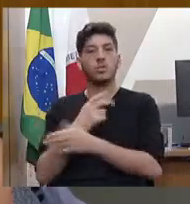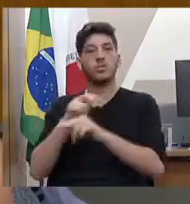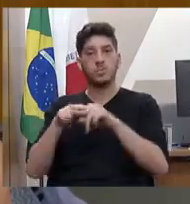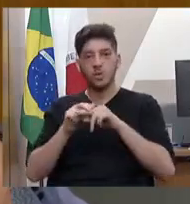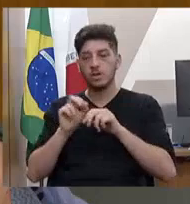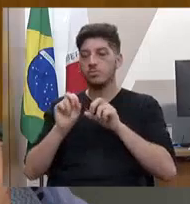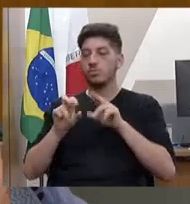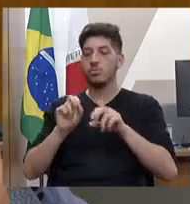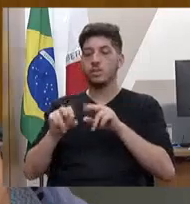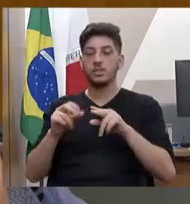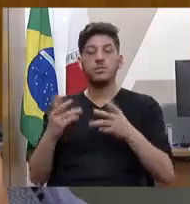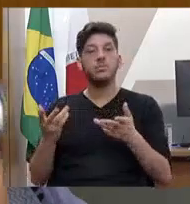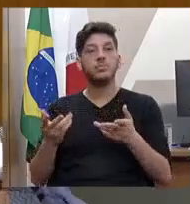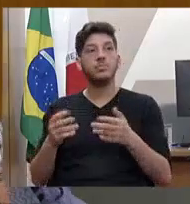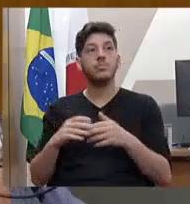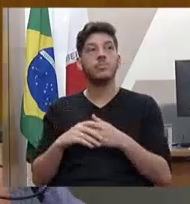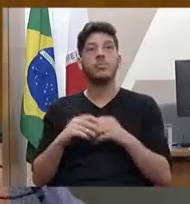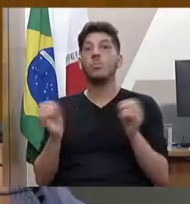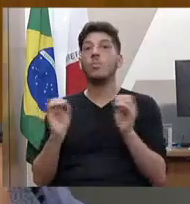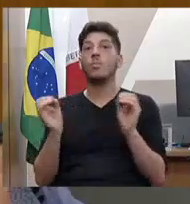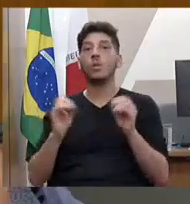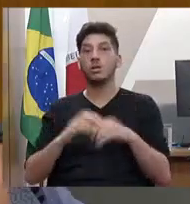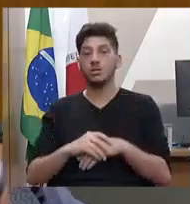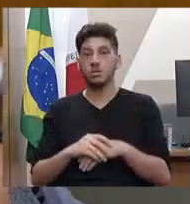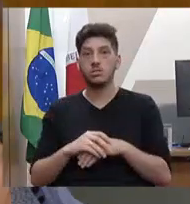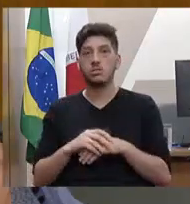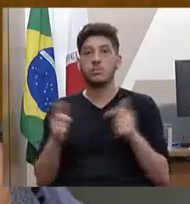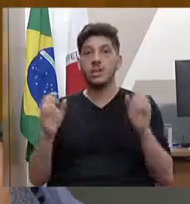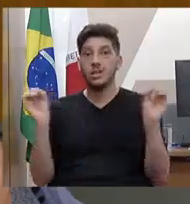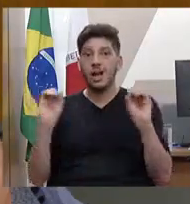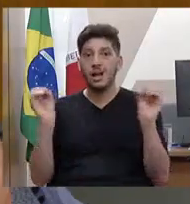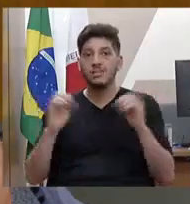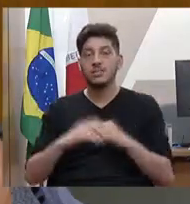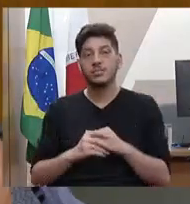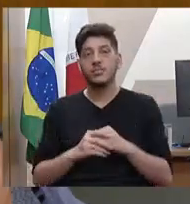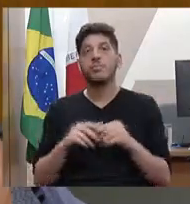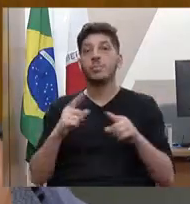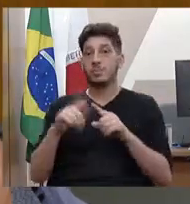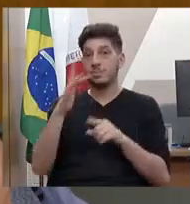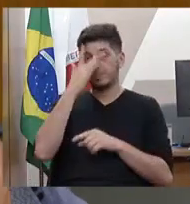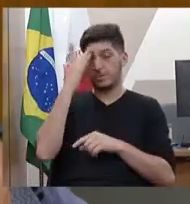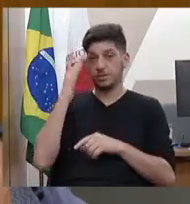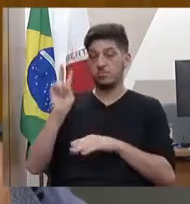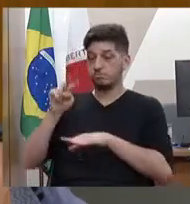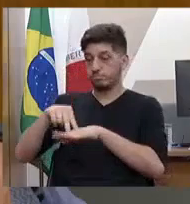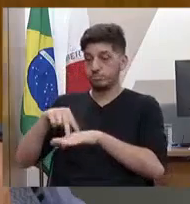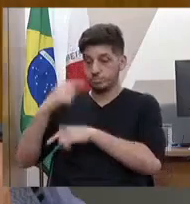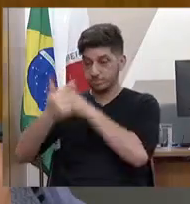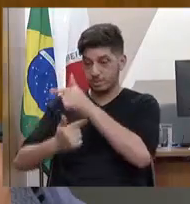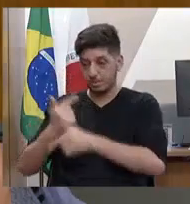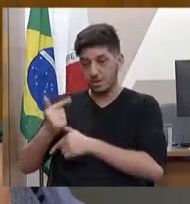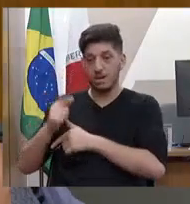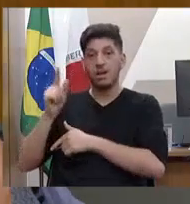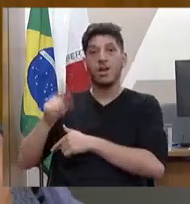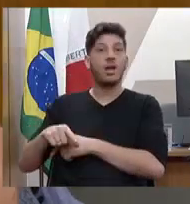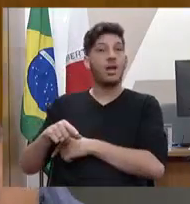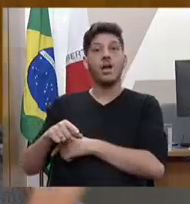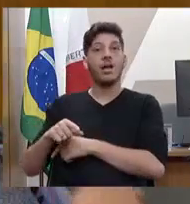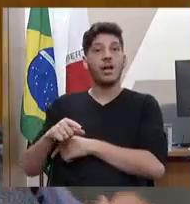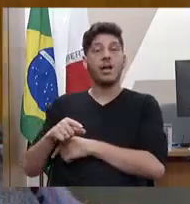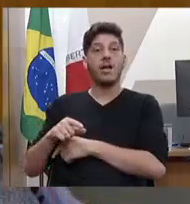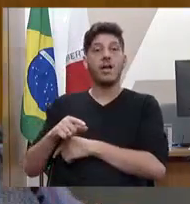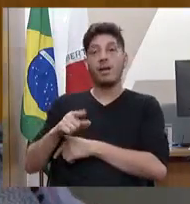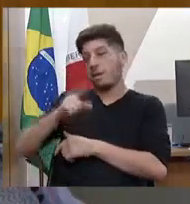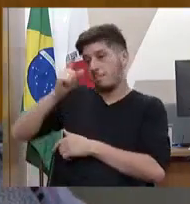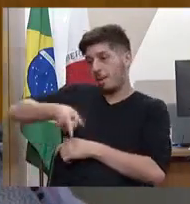envenenamento Tem nada não tem nada porque quem tá lá fazendo são os atores desse crime